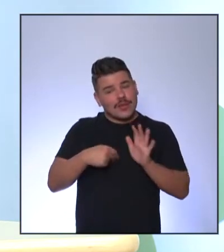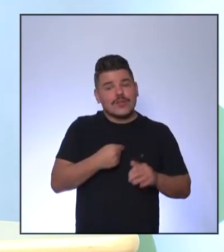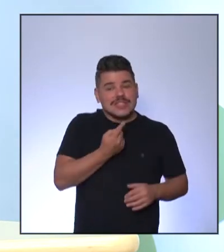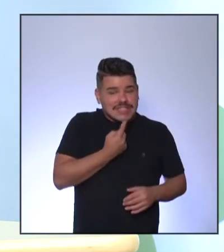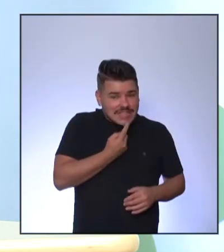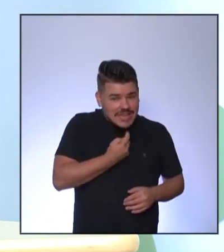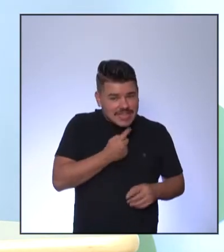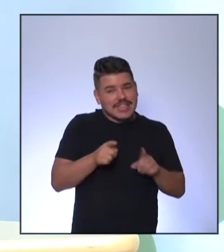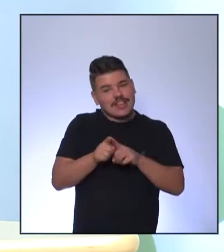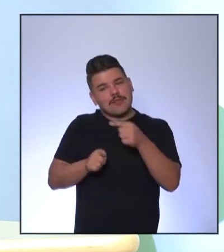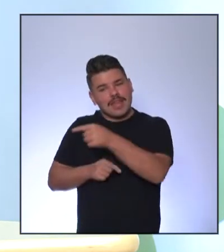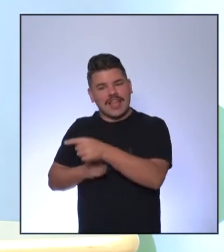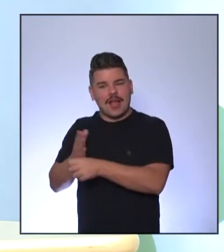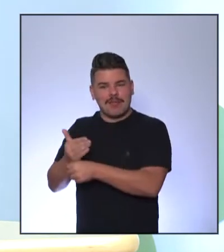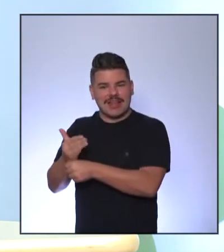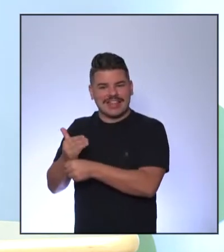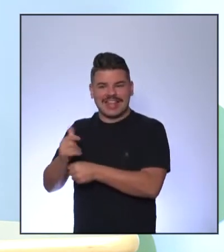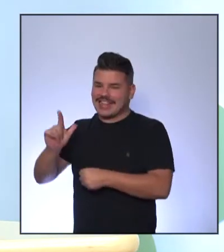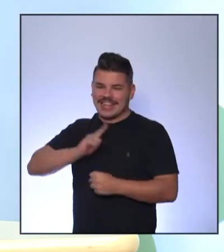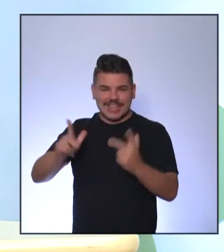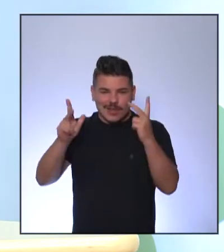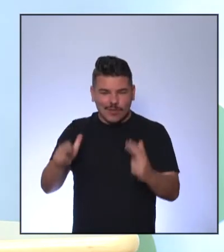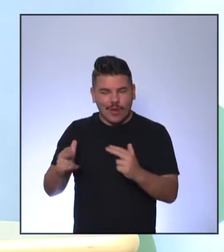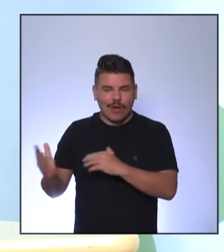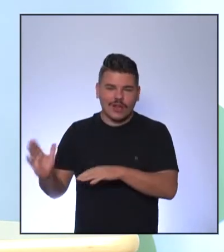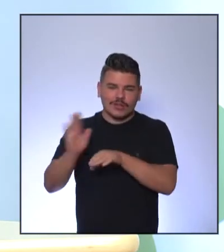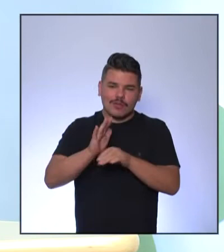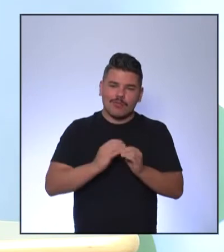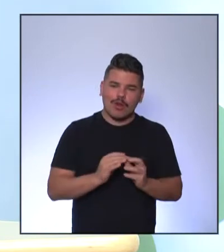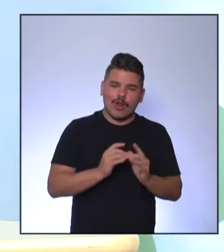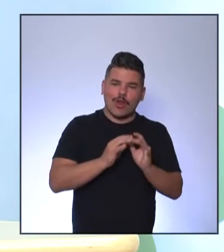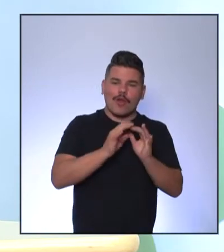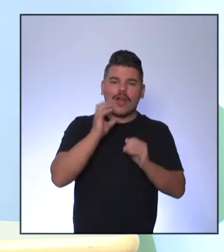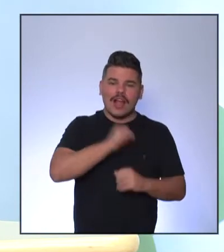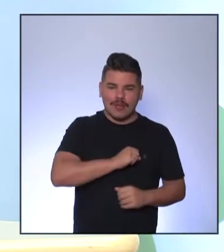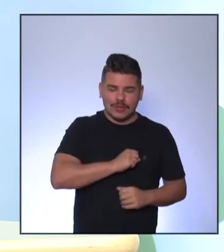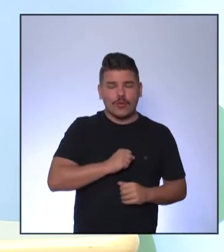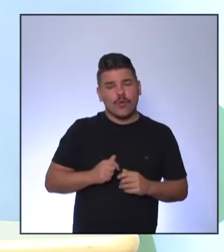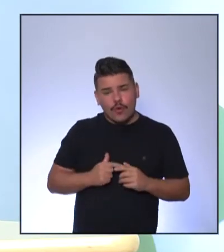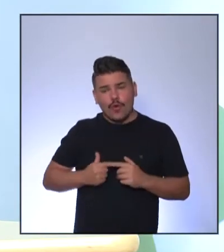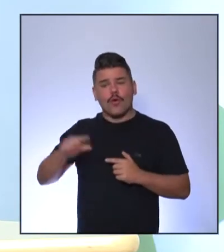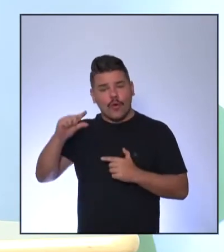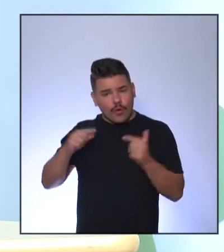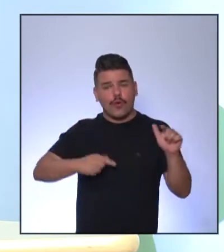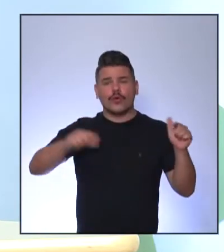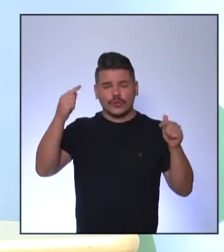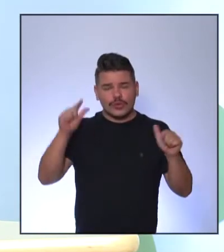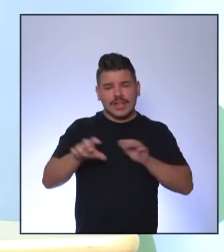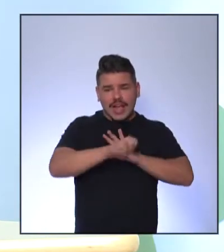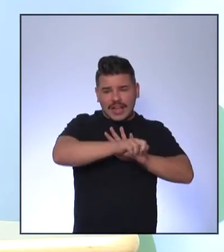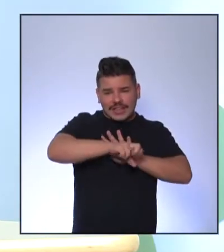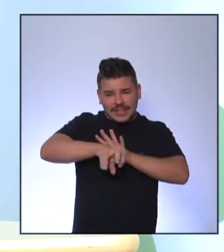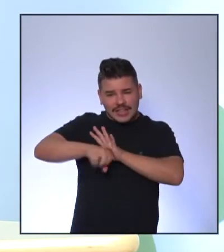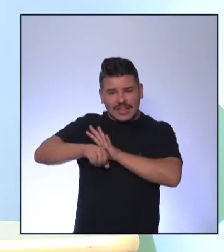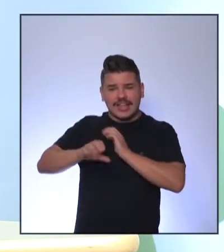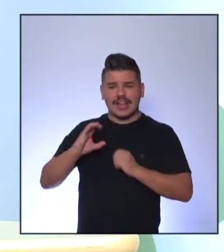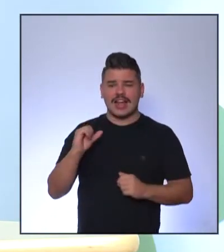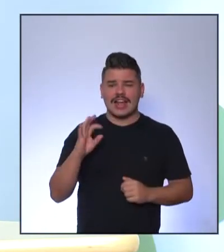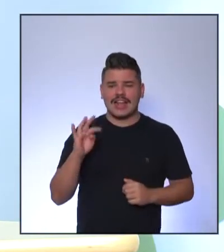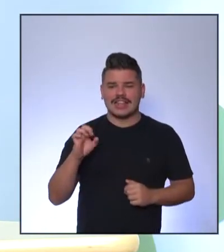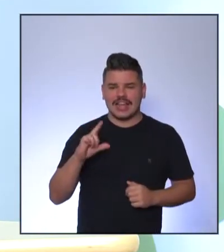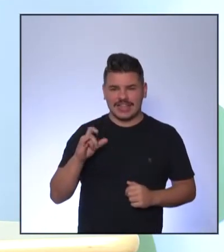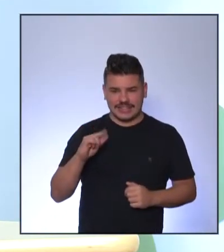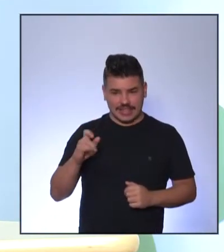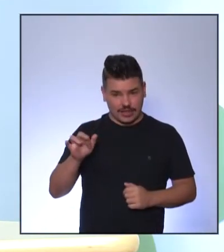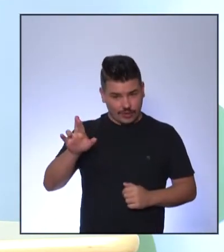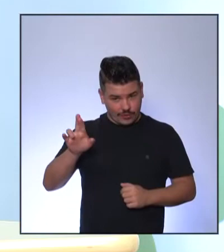tem na batata, que faz com que aconteça mais rápido. E tem uma série de outros catalisadores que são enzimas que fazem parte do nosso processo, né?